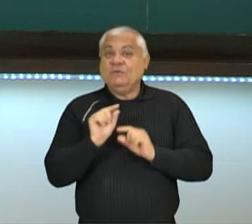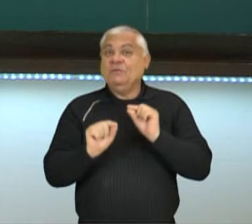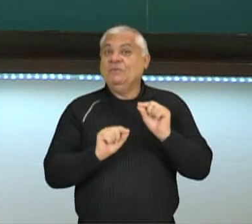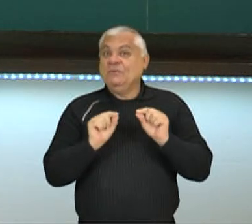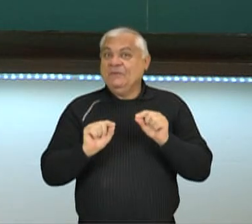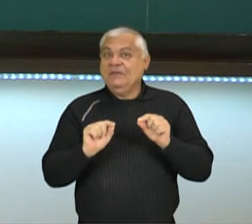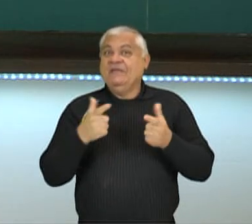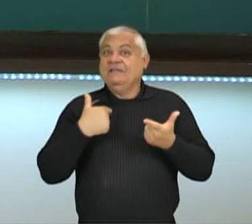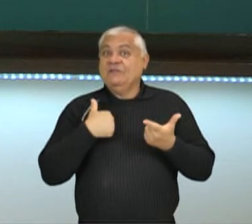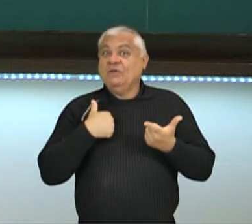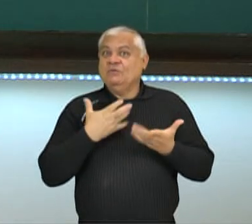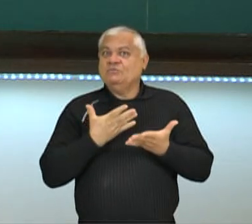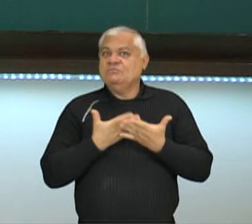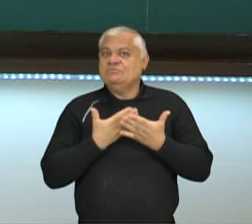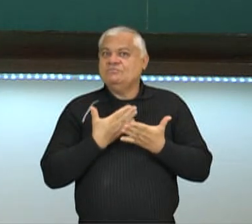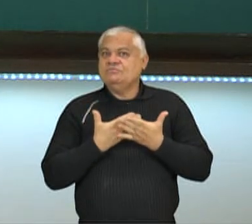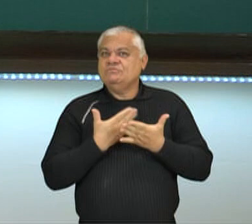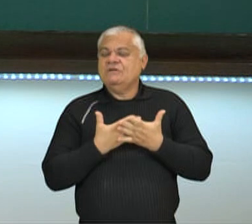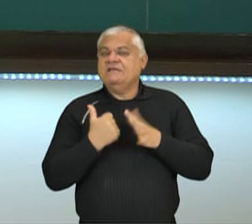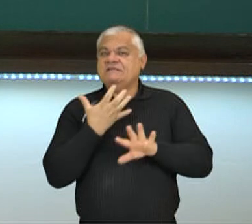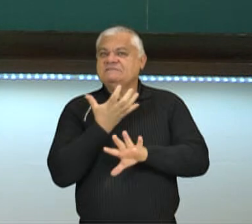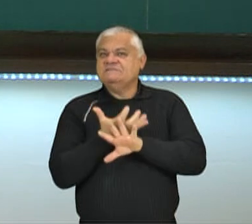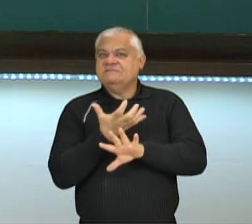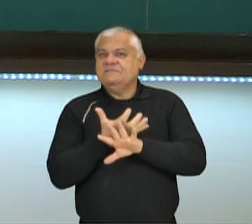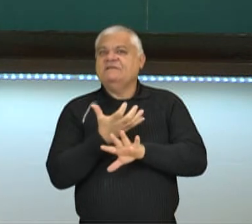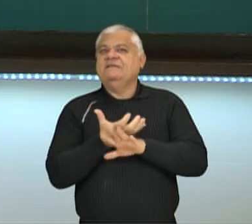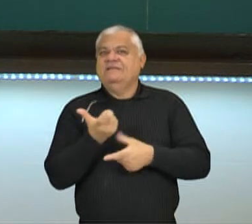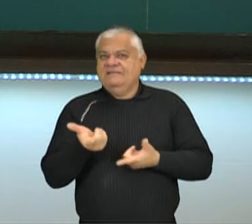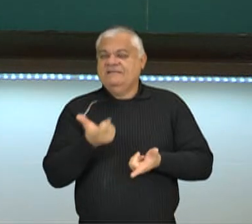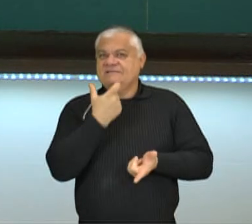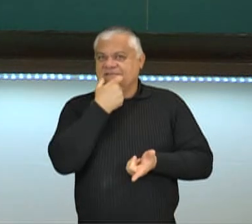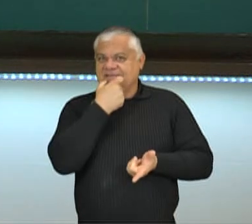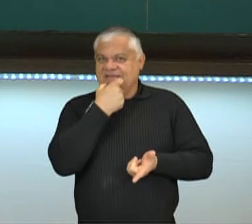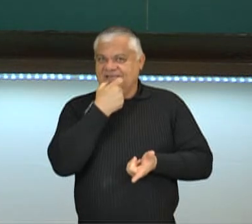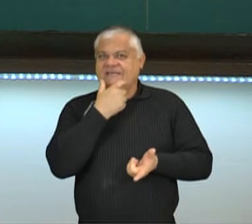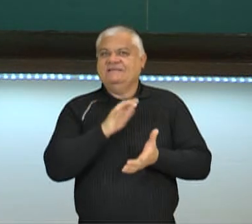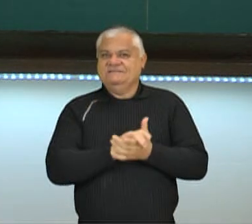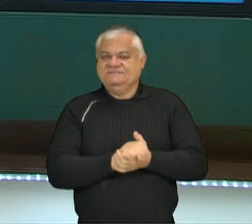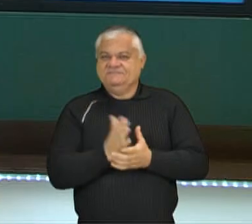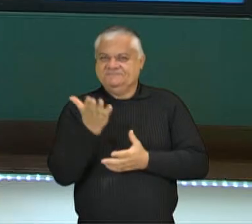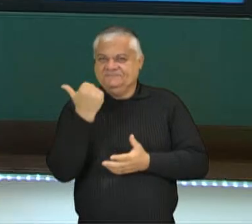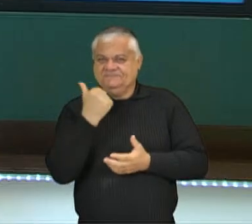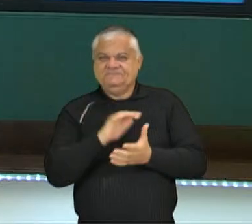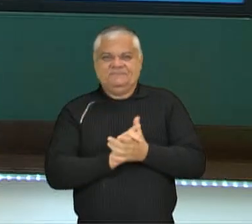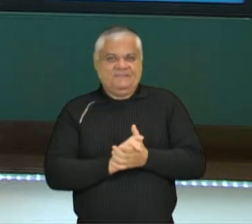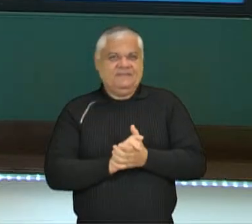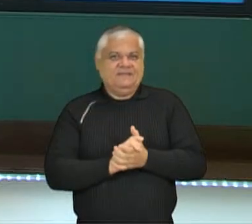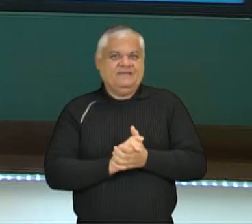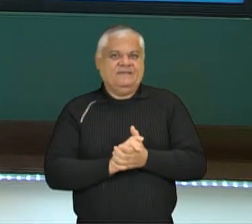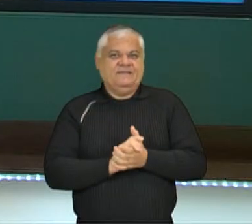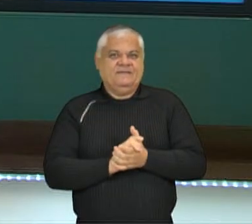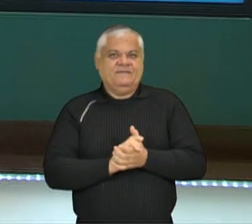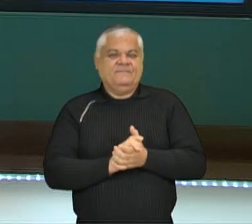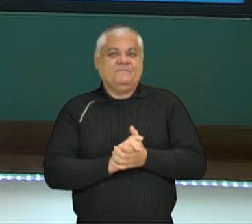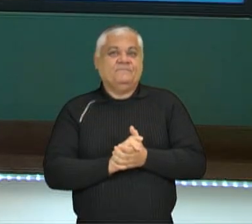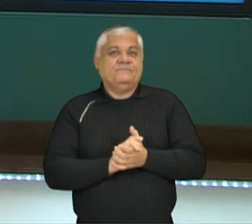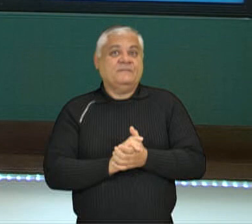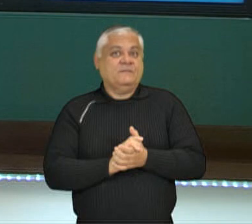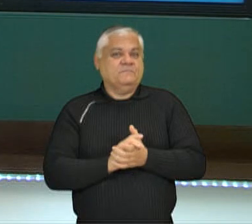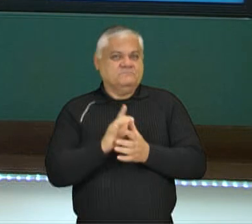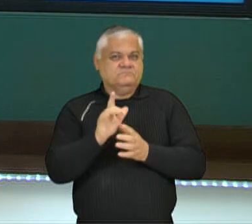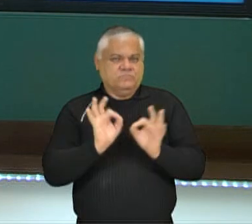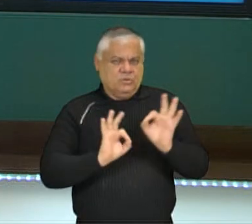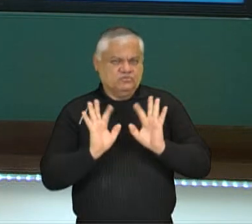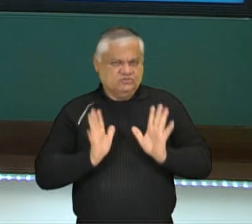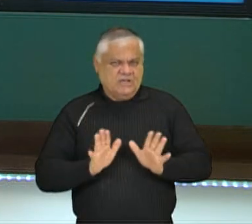and let's start our English class. Vamos começar a nossa aula de inglês, so get ready. Se